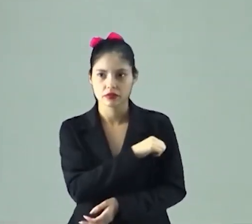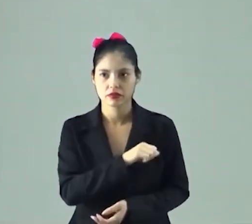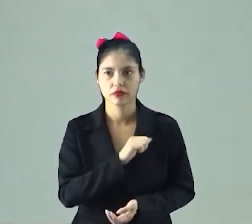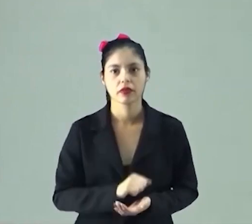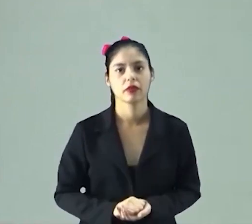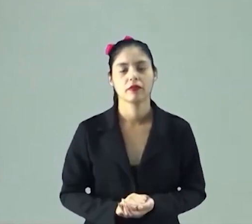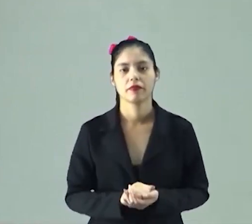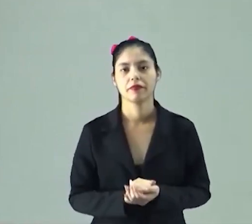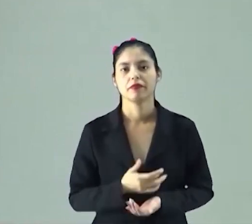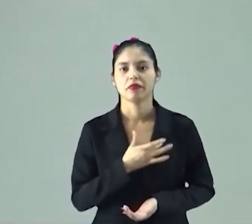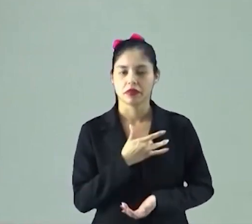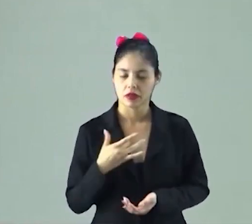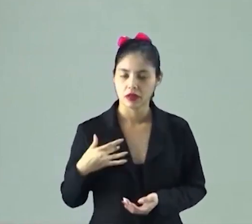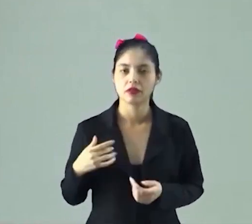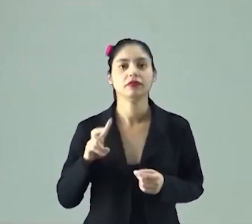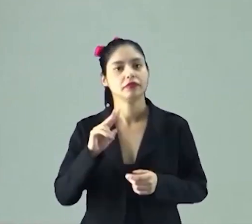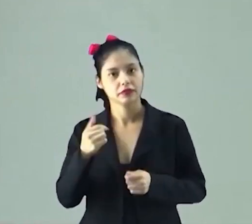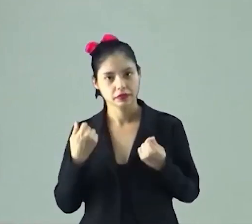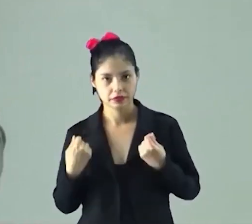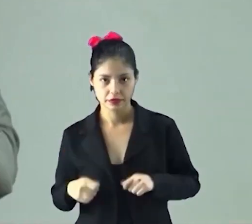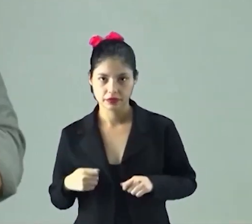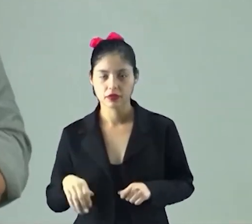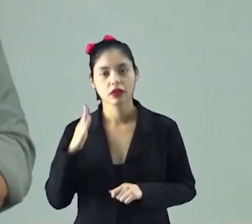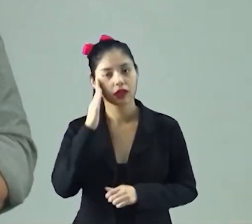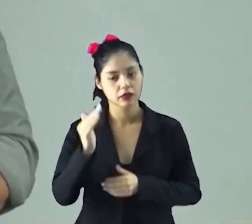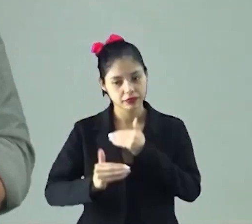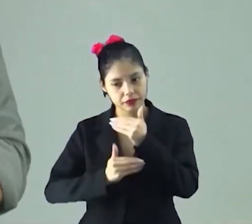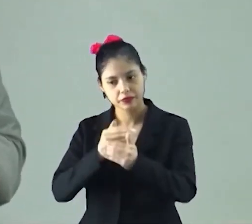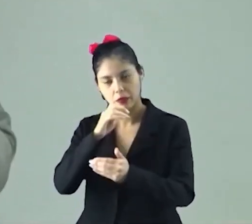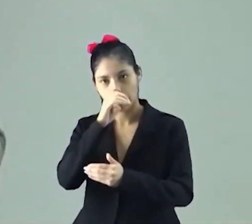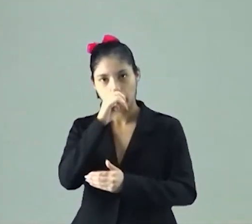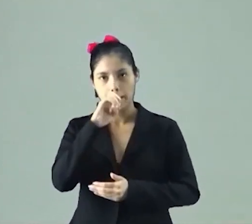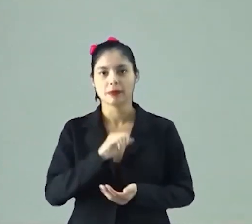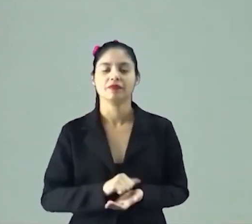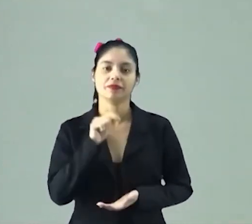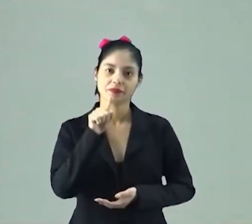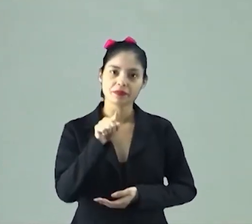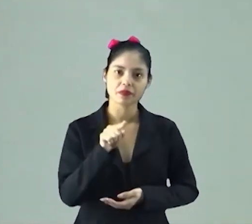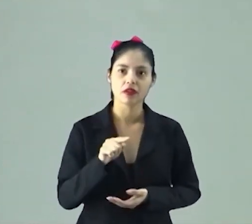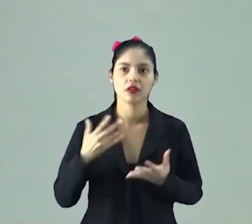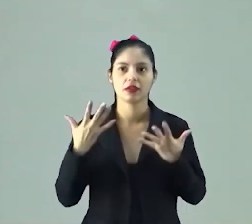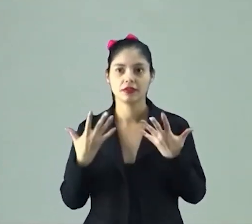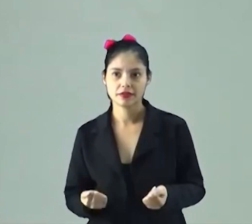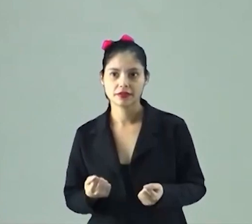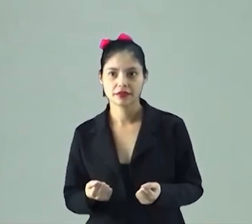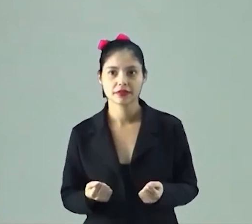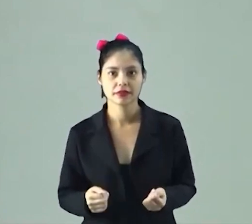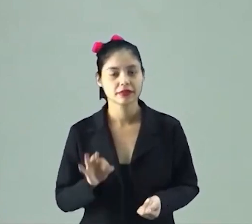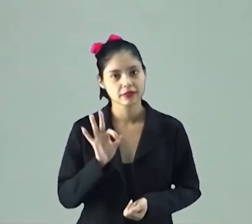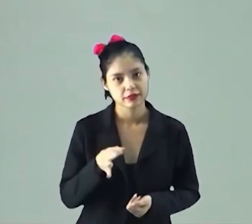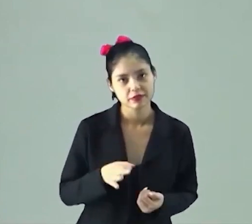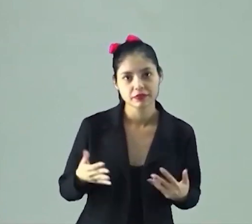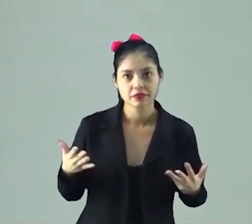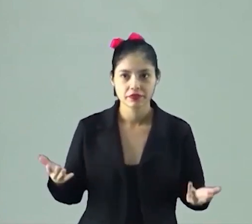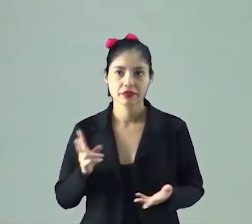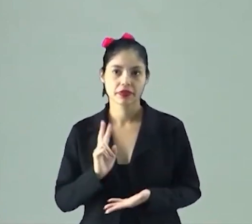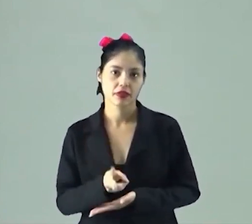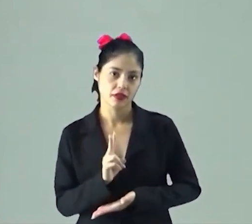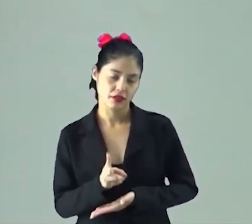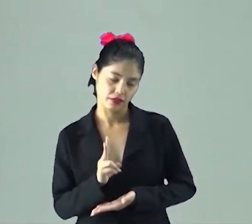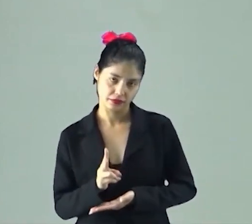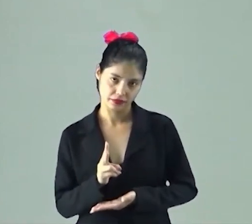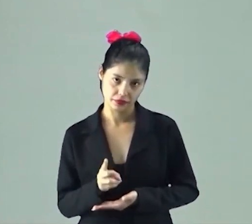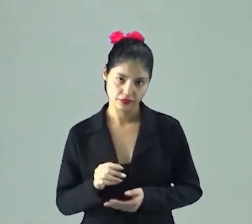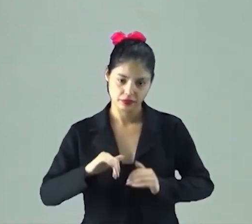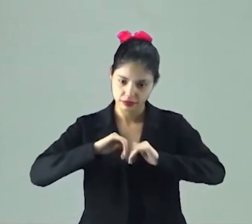área de saúde, de biologia, você tem que entender que houve evolução, porque você aceitando isso de certa forma, mesmo que